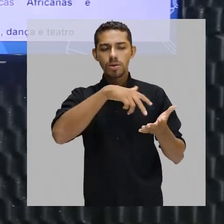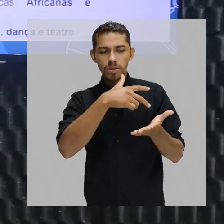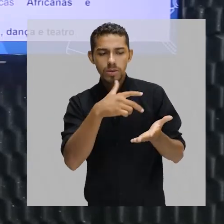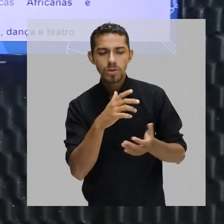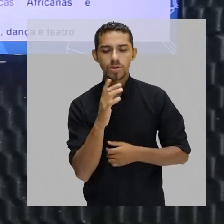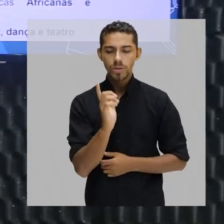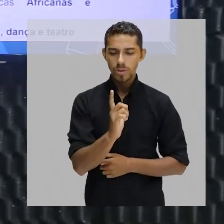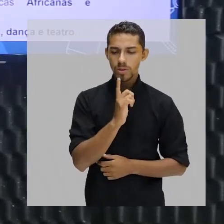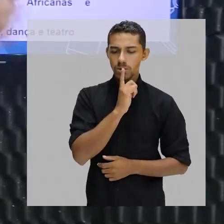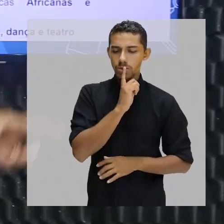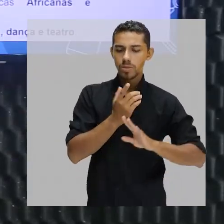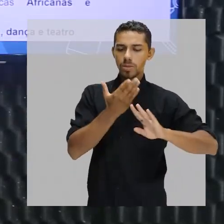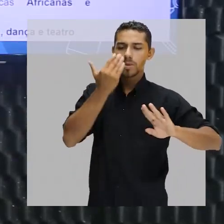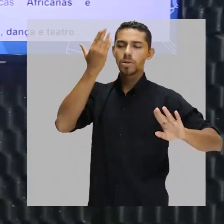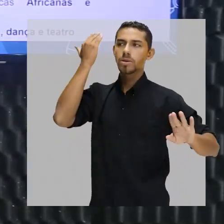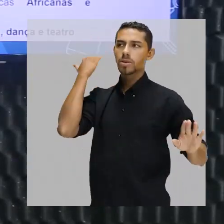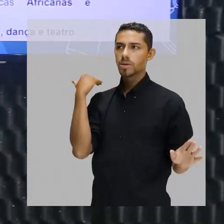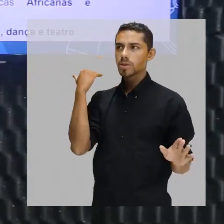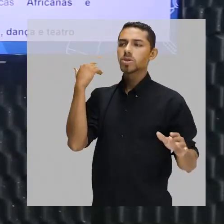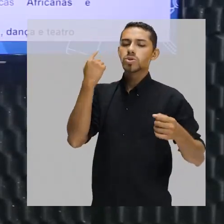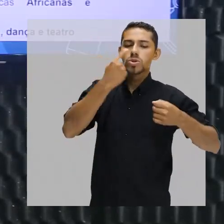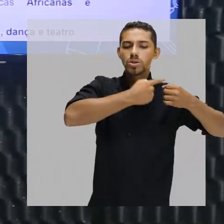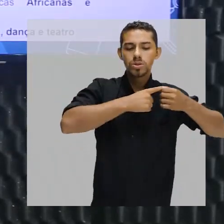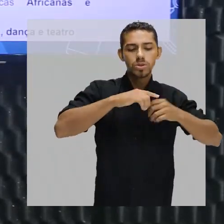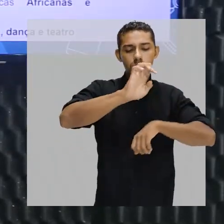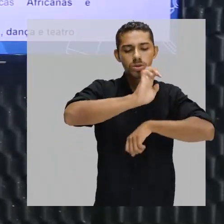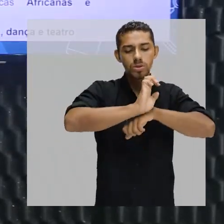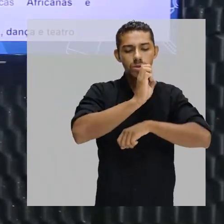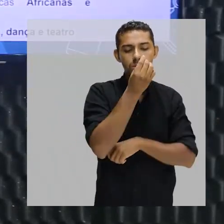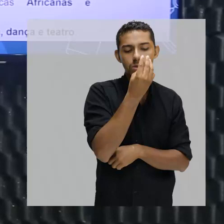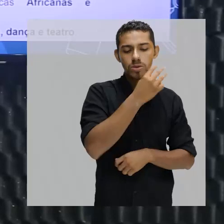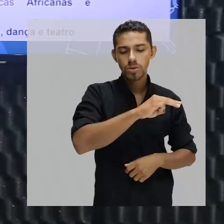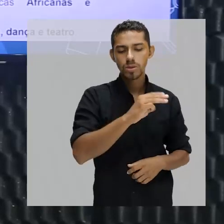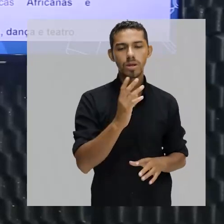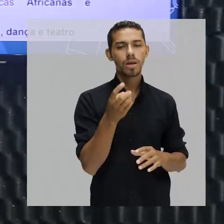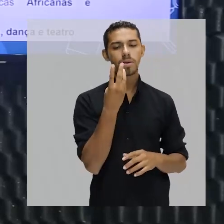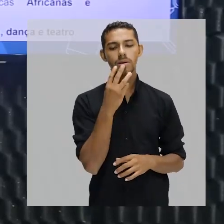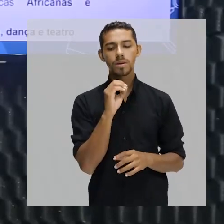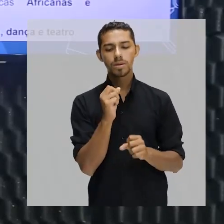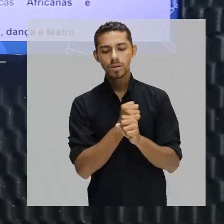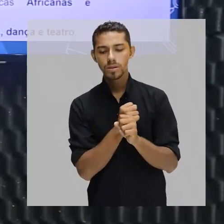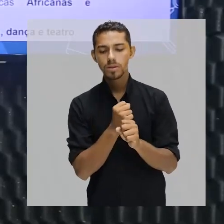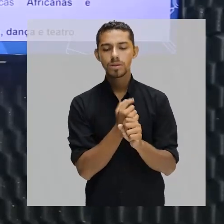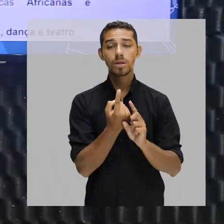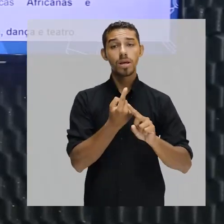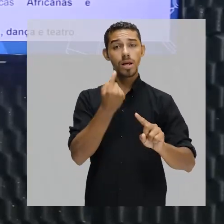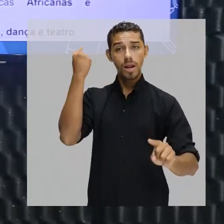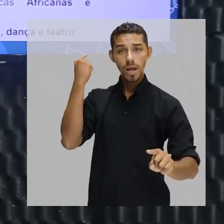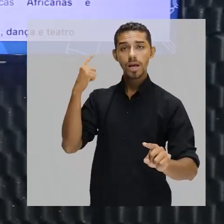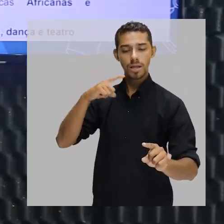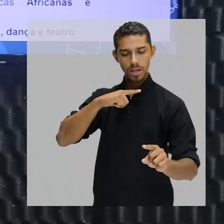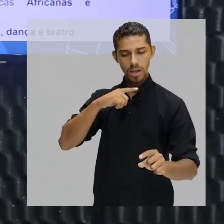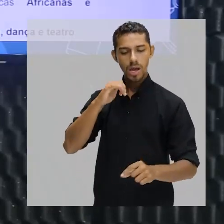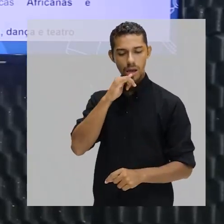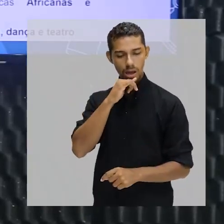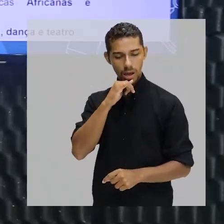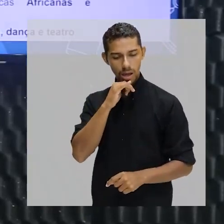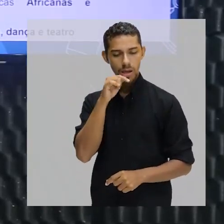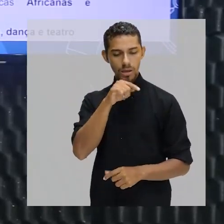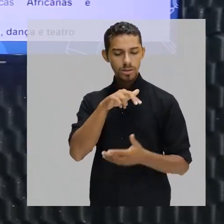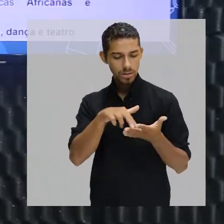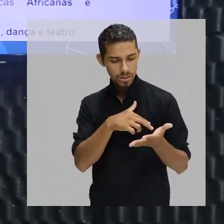avô fala, que tem no interior do estado do Maranhão, que é uma festa que é pequena, mas que todo mundo na cidade, na região conhece? Ali você tem um exemplo de danças